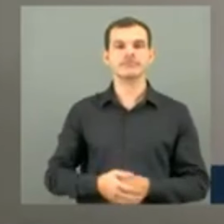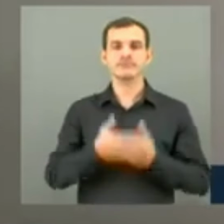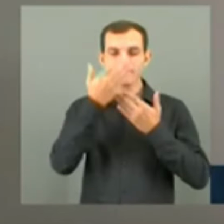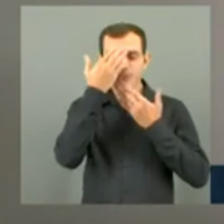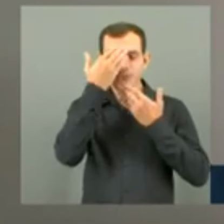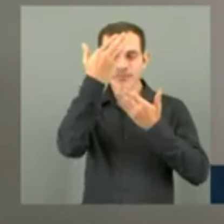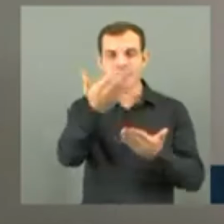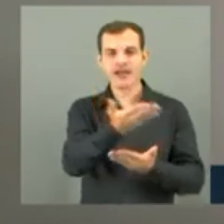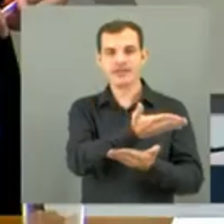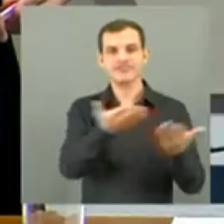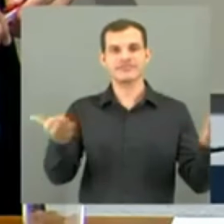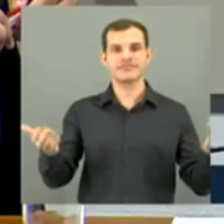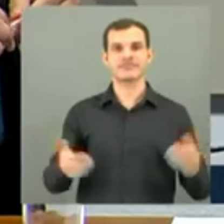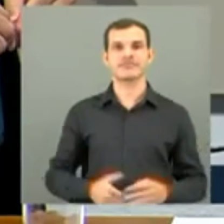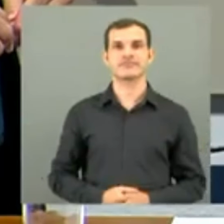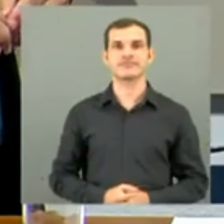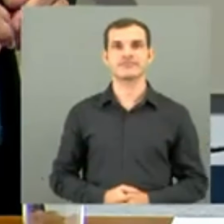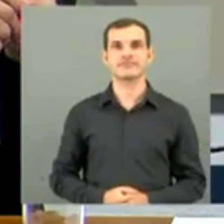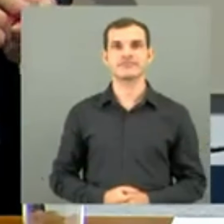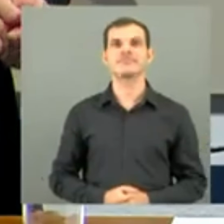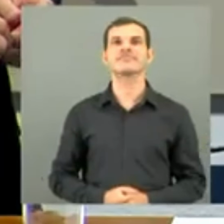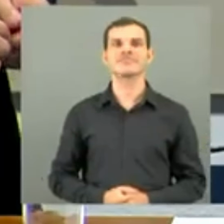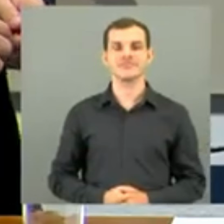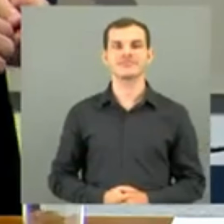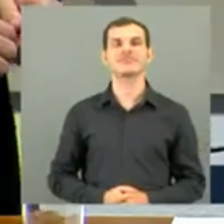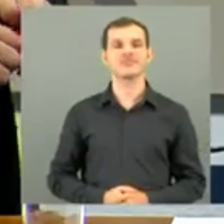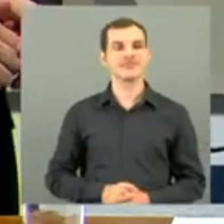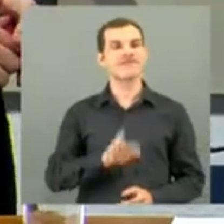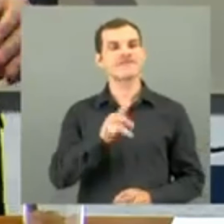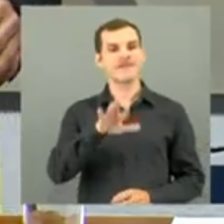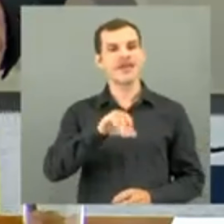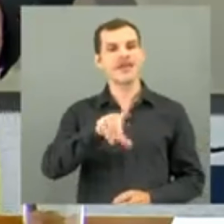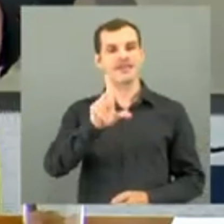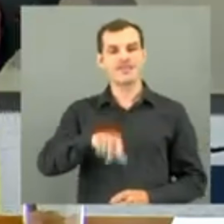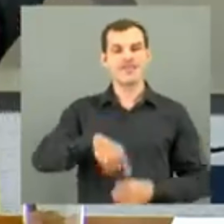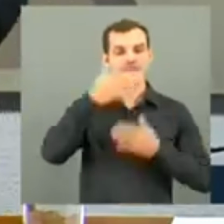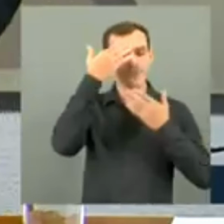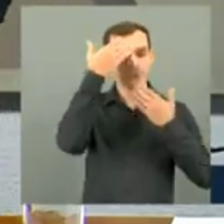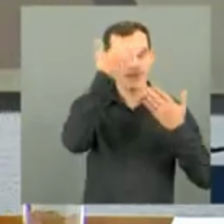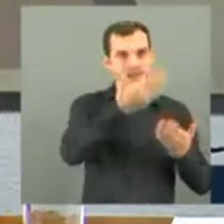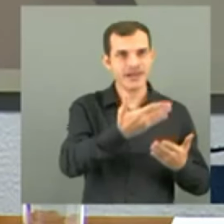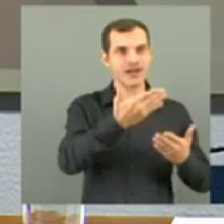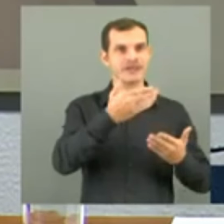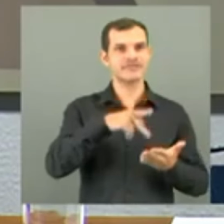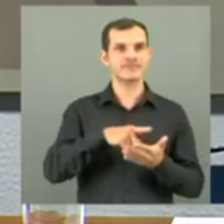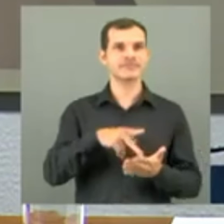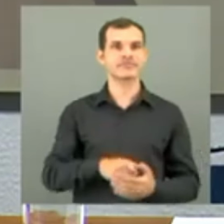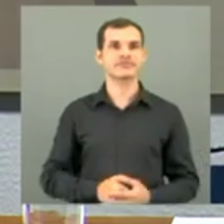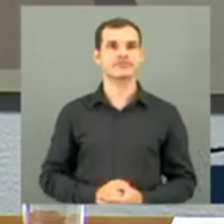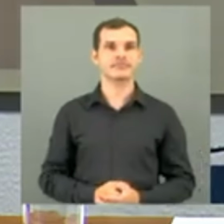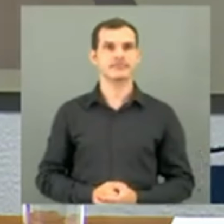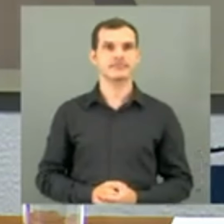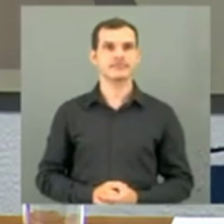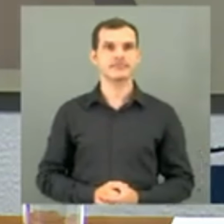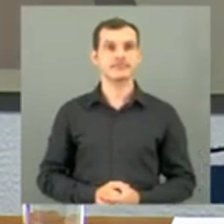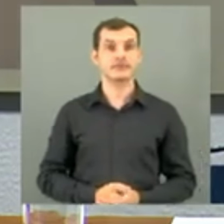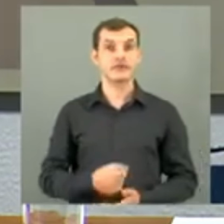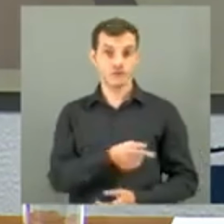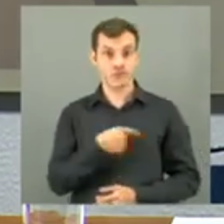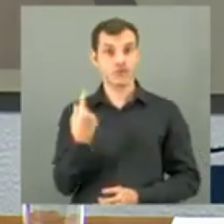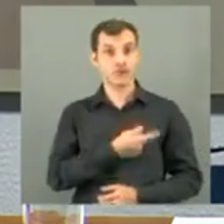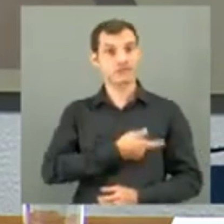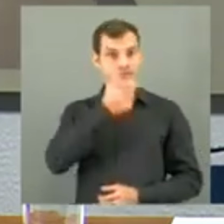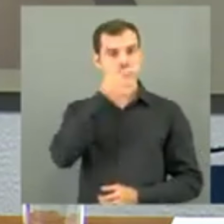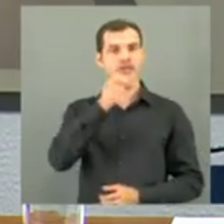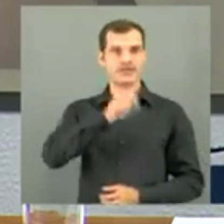obrigado a todos. Muito obrigada, Fernando. Obrigada mesmo. E a gente tem todo o interesse